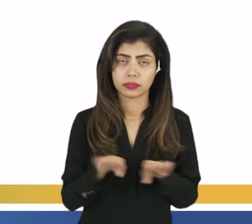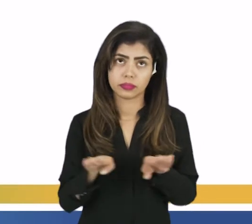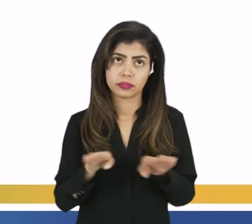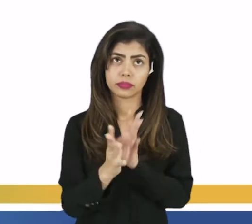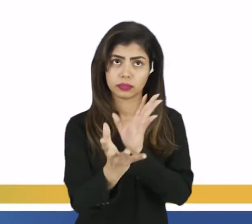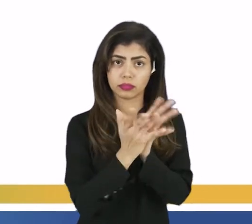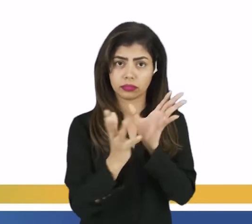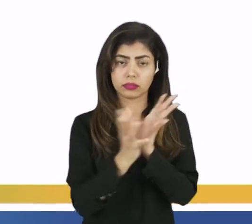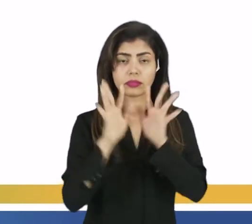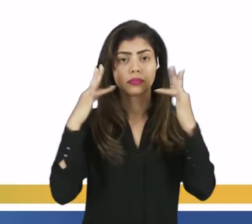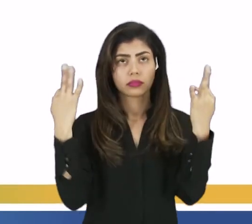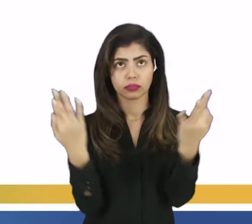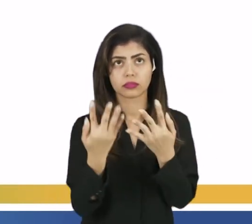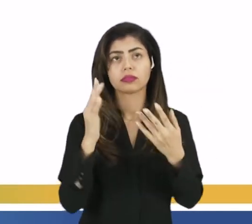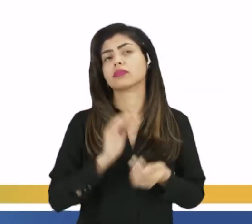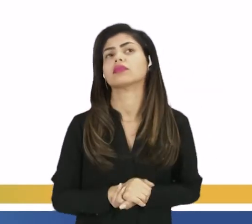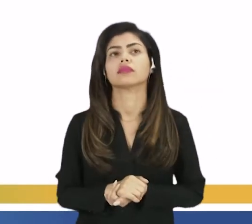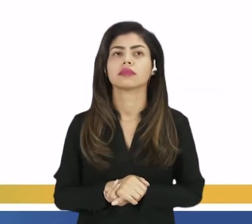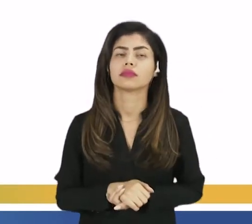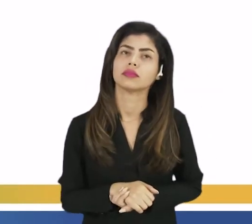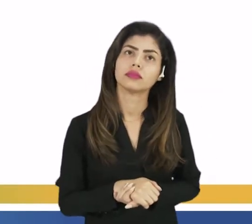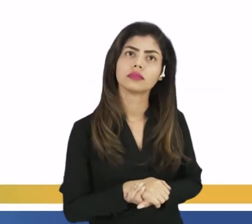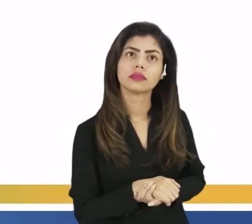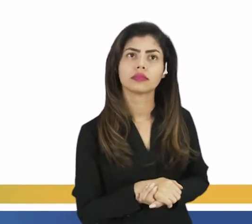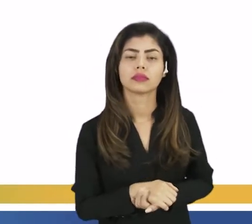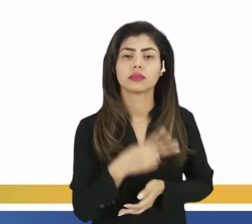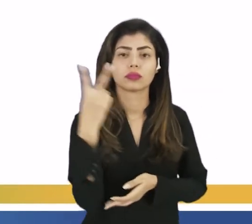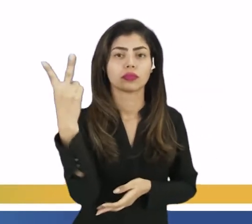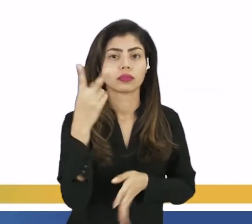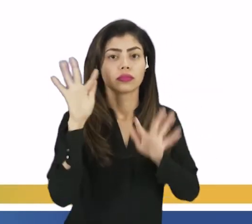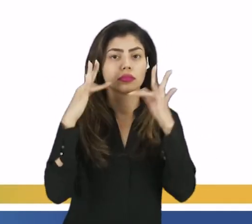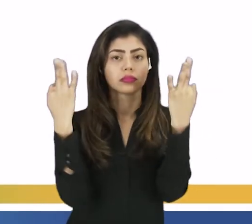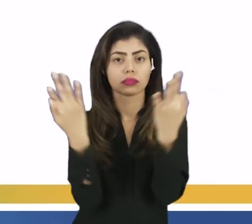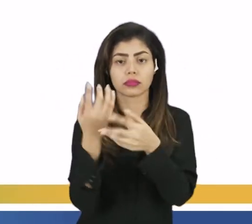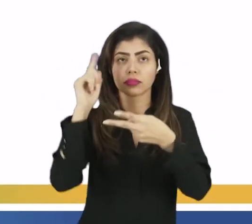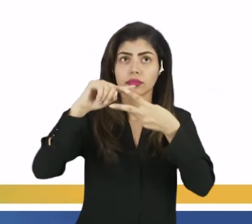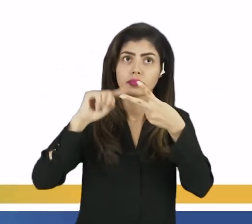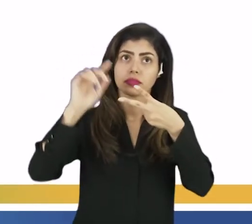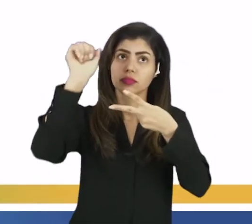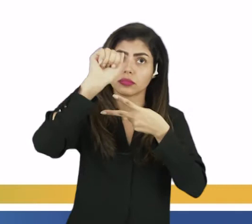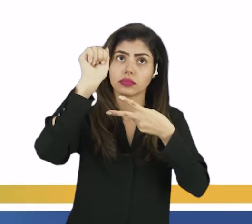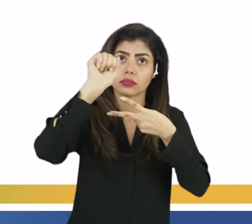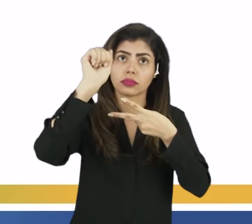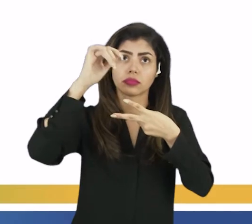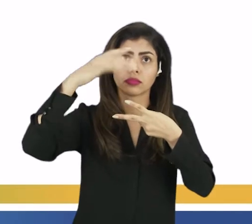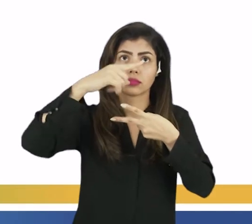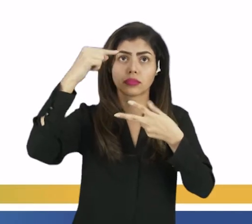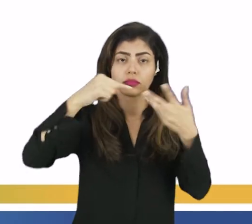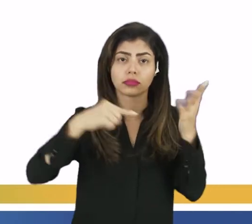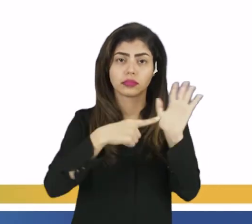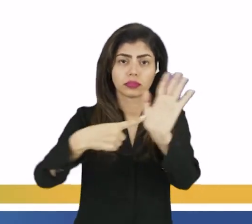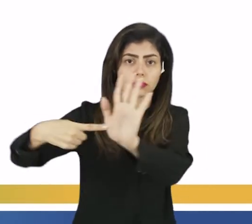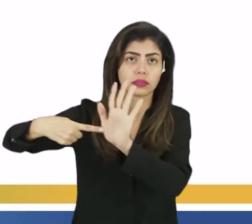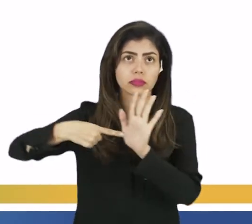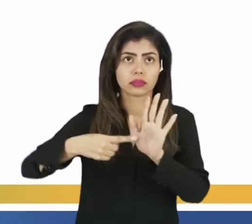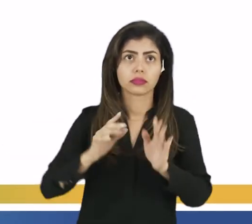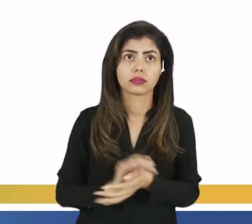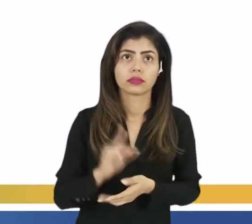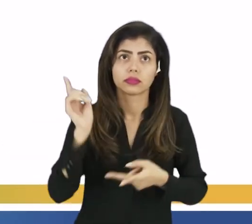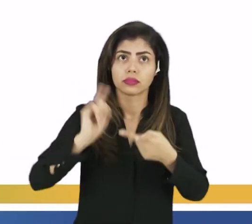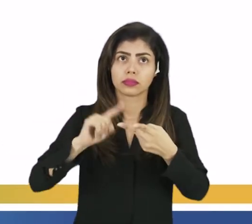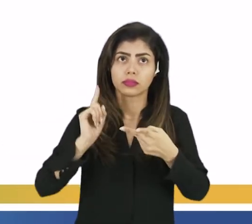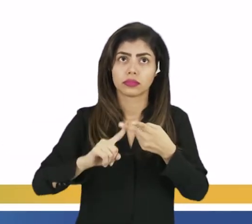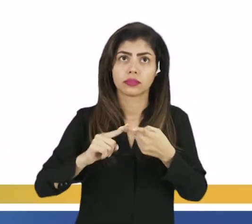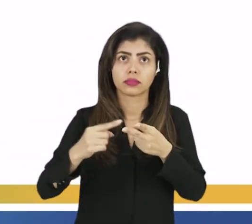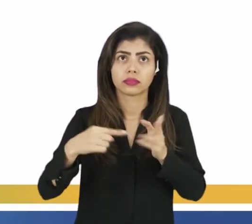que temos os grupos e as famílias na tabela periódica Nós temos duas famílias família a ou elementos representativos